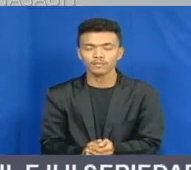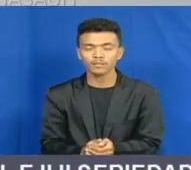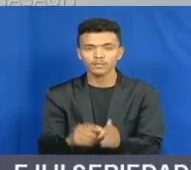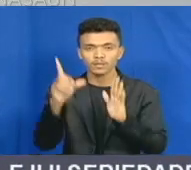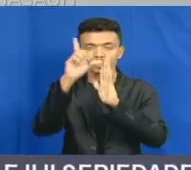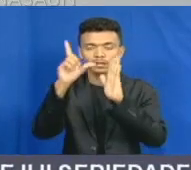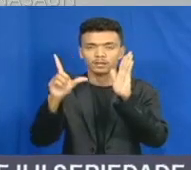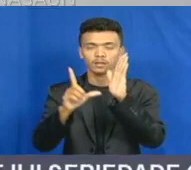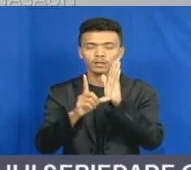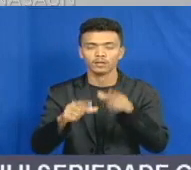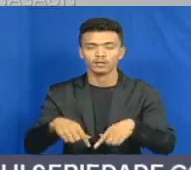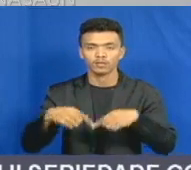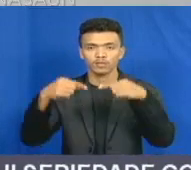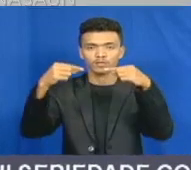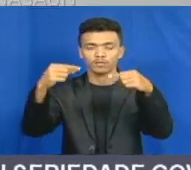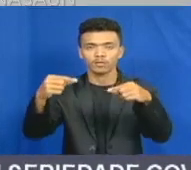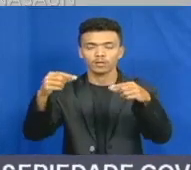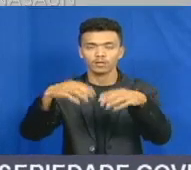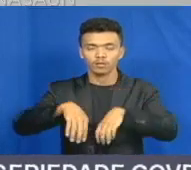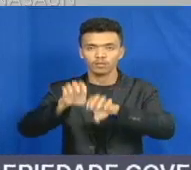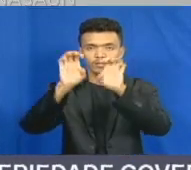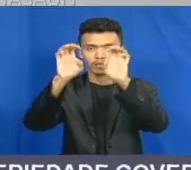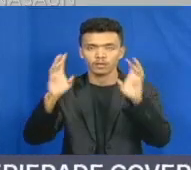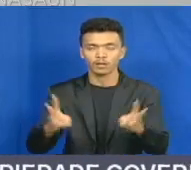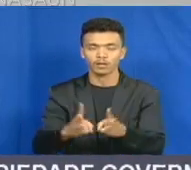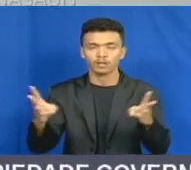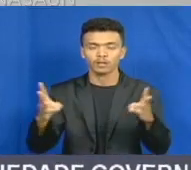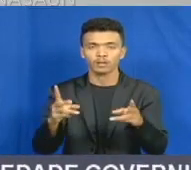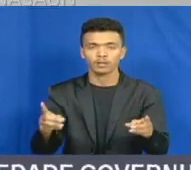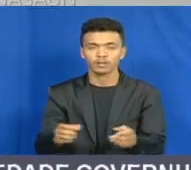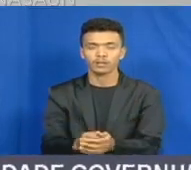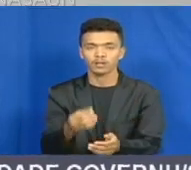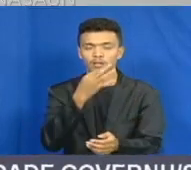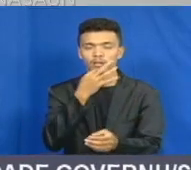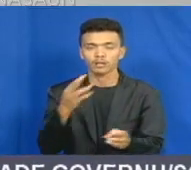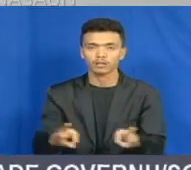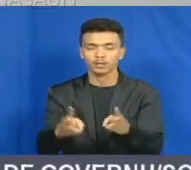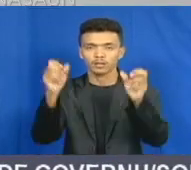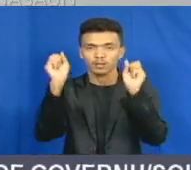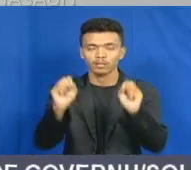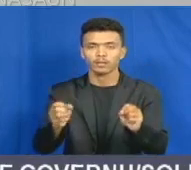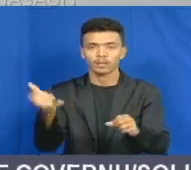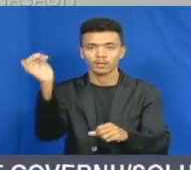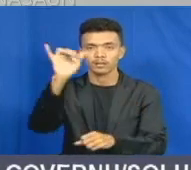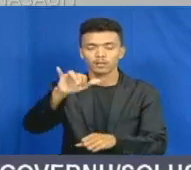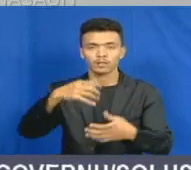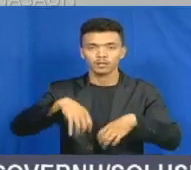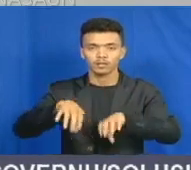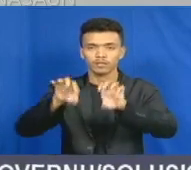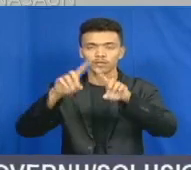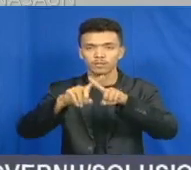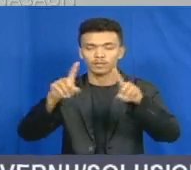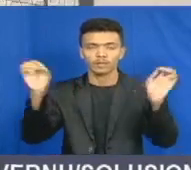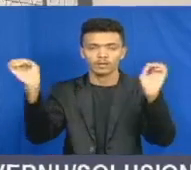lei permite atu fan hahan estrada ibune bele Agora, a lei la permite, mas que seja fã, mas bem, seja se